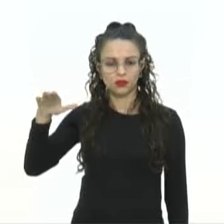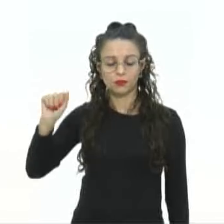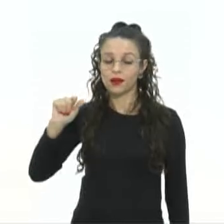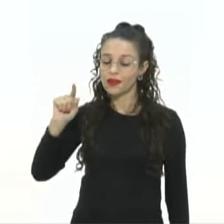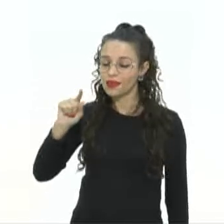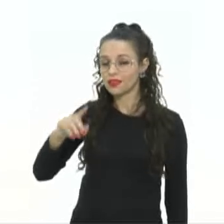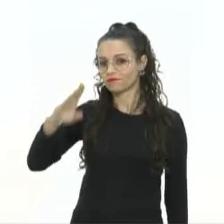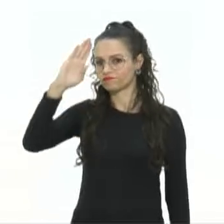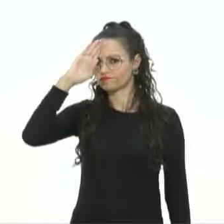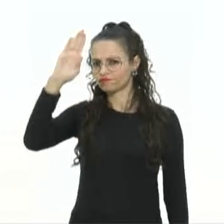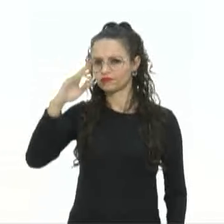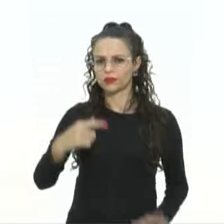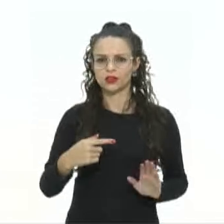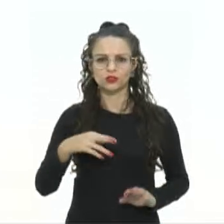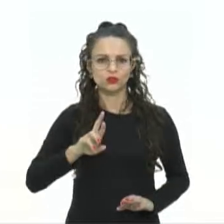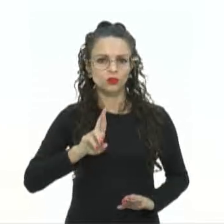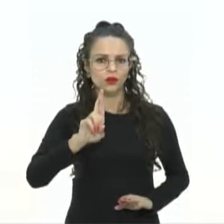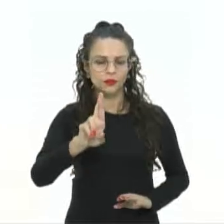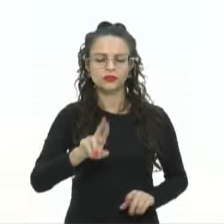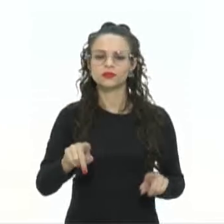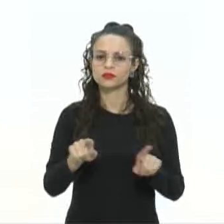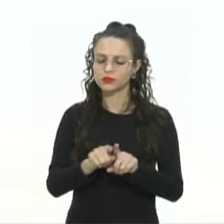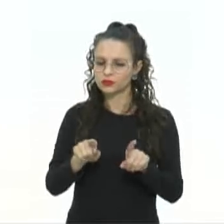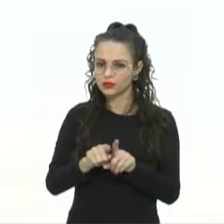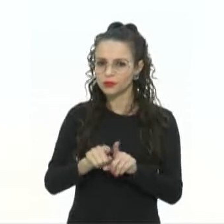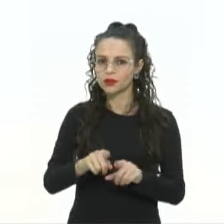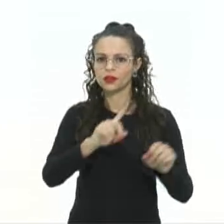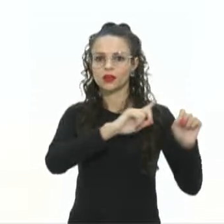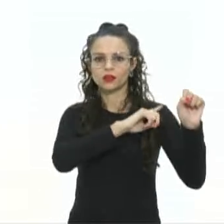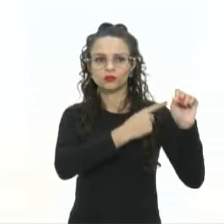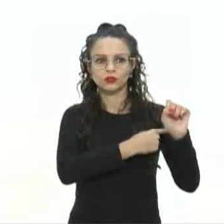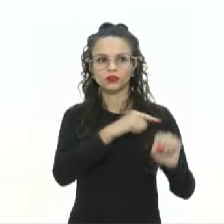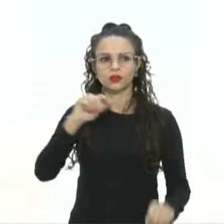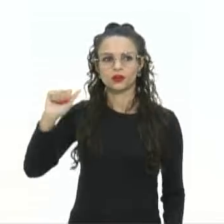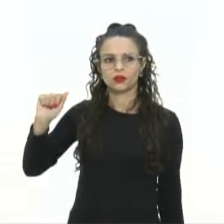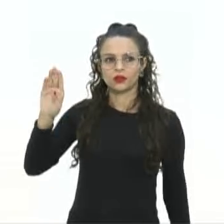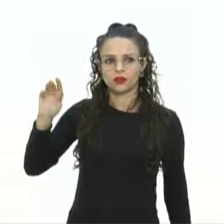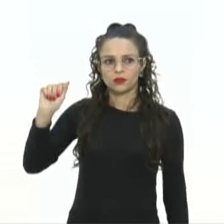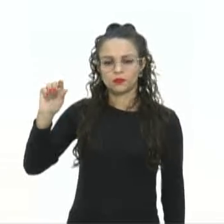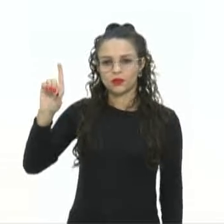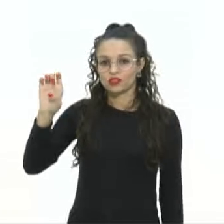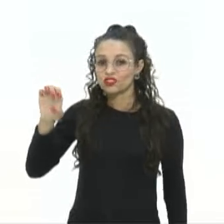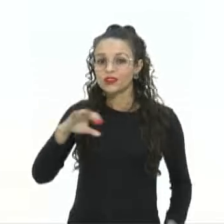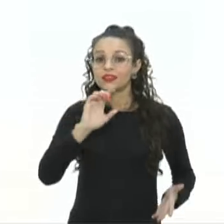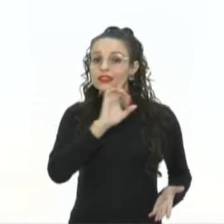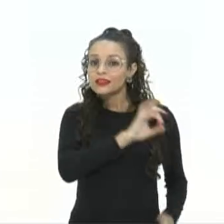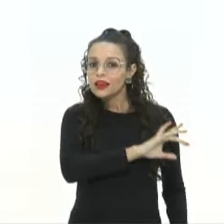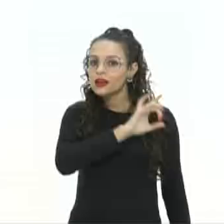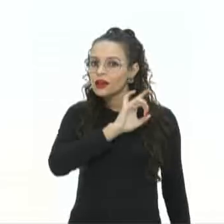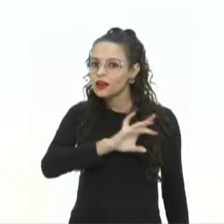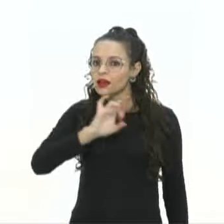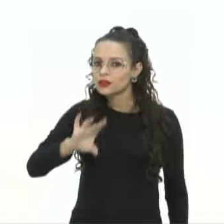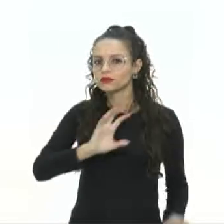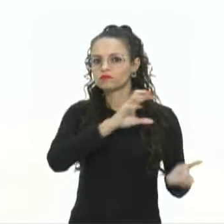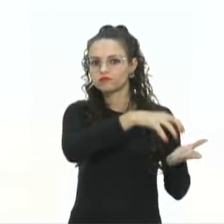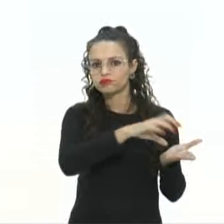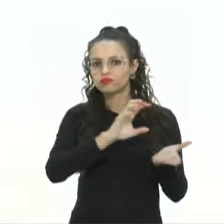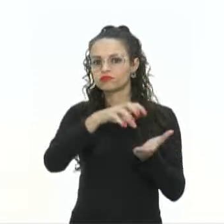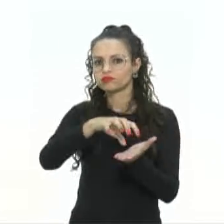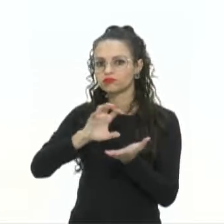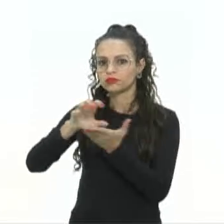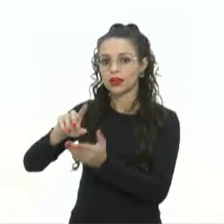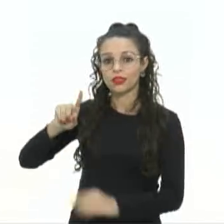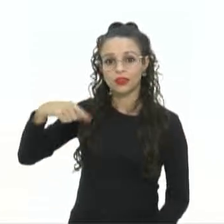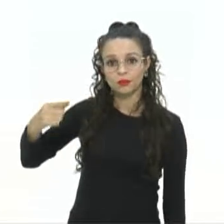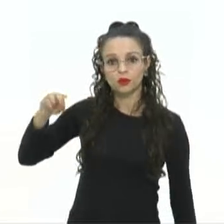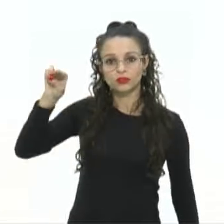linhagem Guelpa. Em seguida, a autoridade do abade de cada mosteiro, depois os mestres, então os